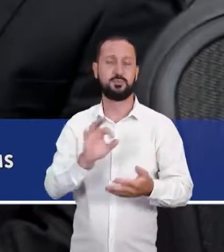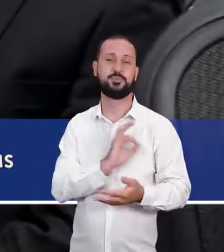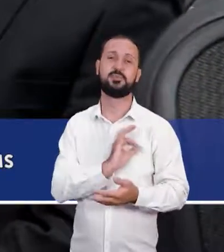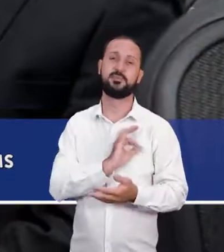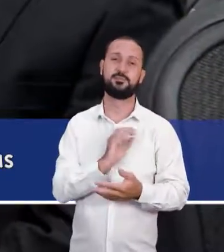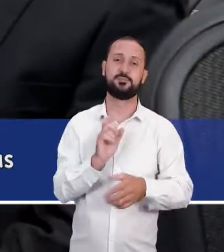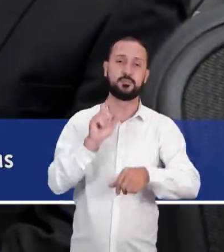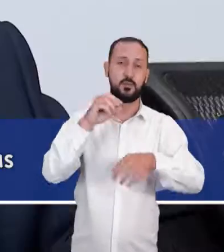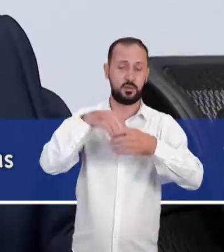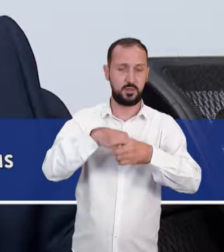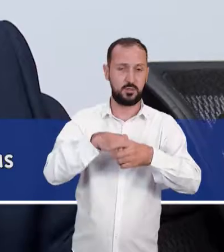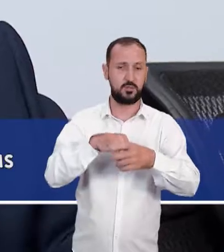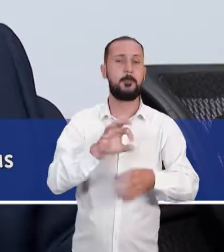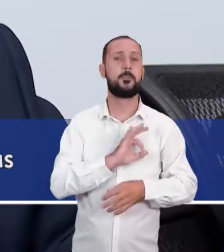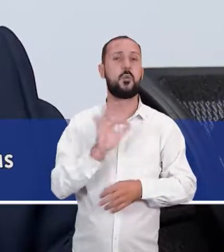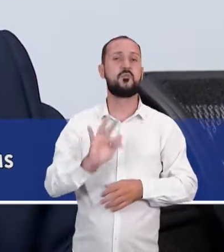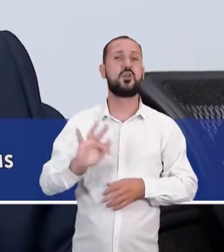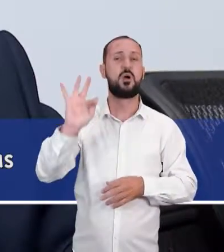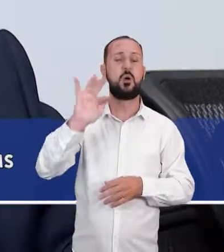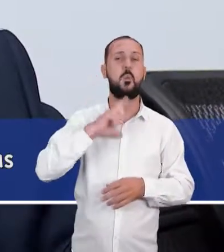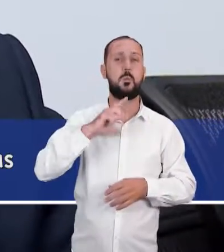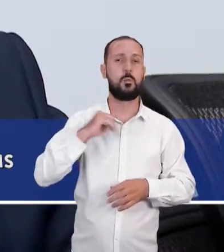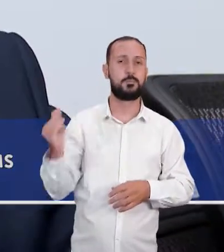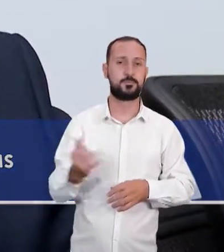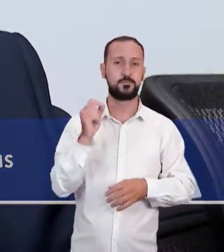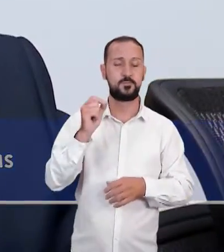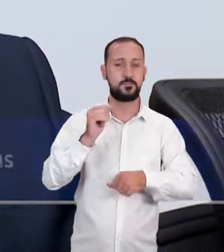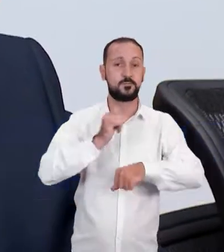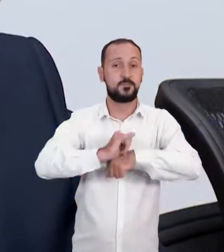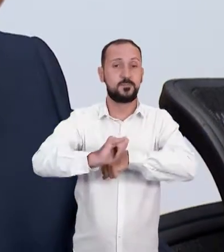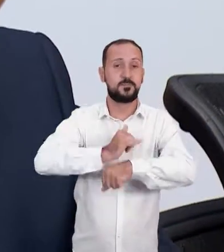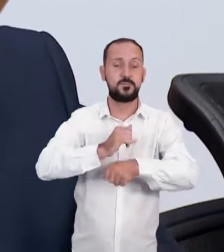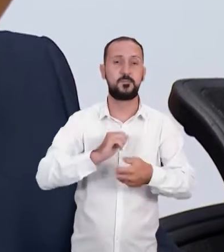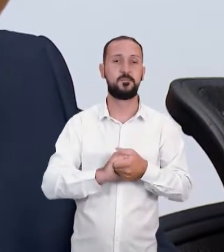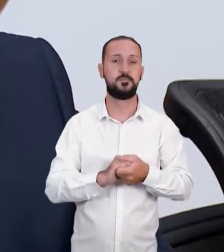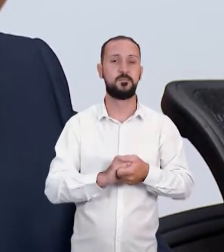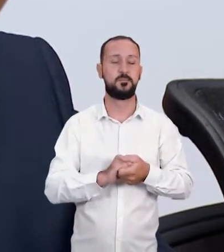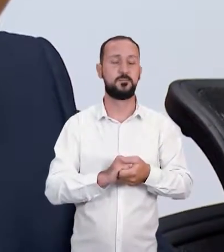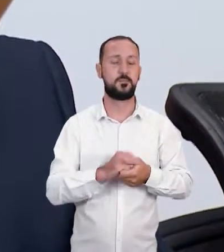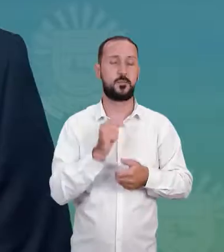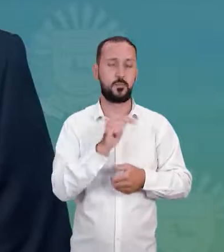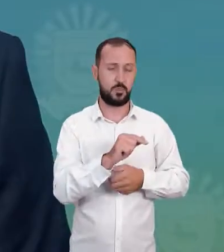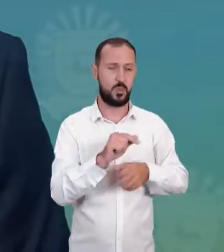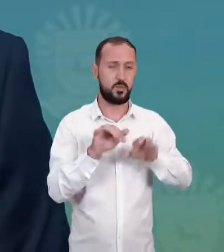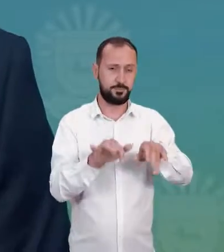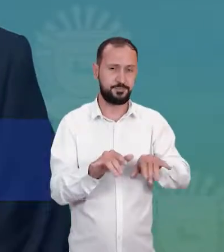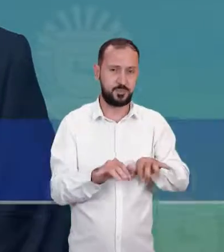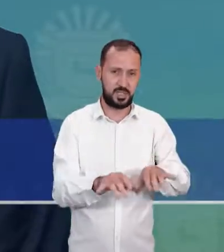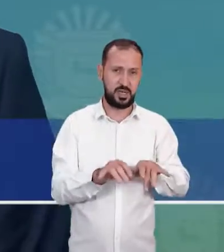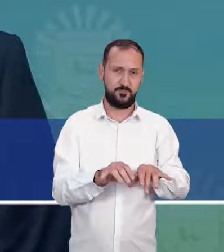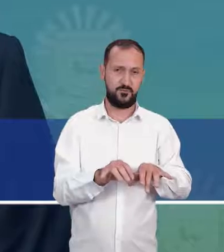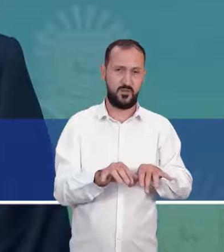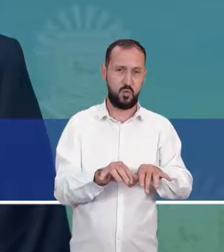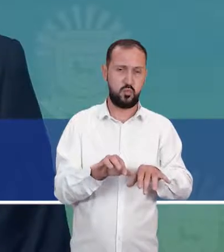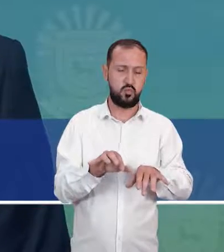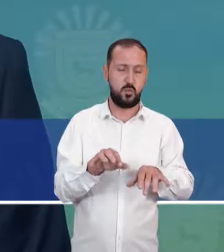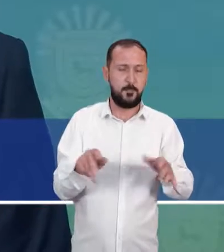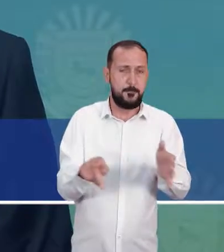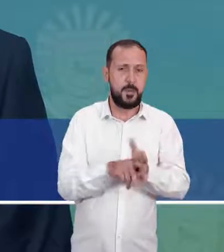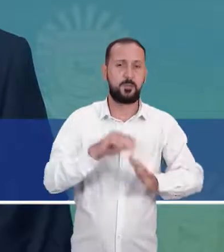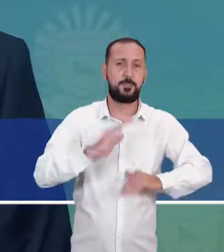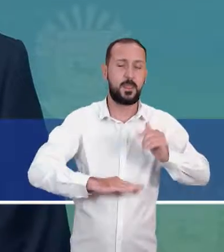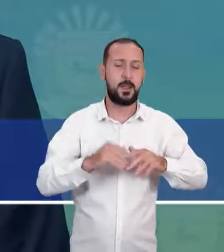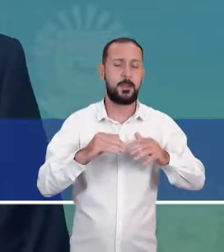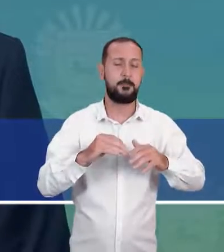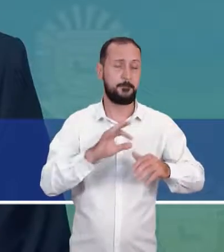delegados e demais agentes. No âmbito da Polícia Federal, eles possuem importância estratégica. O escrivão de polícia é peça essencial no